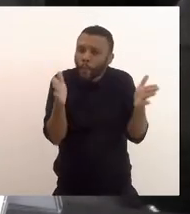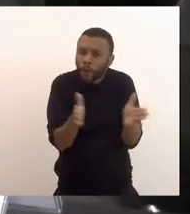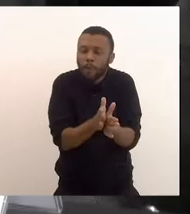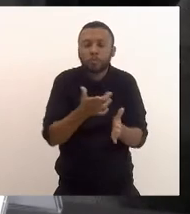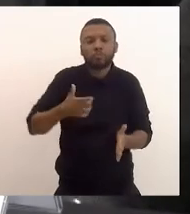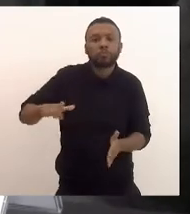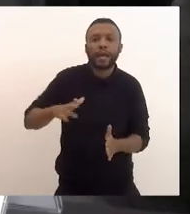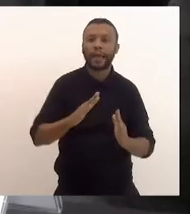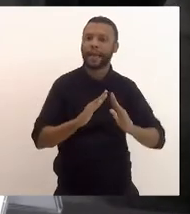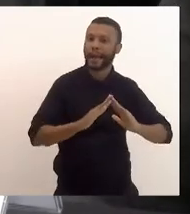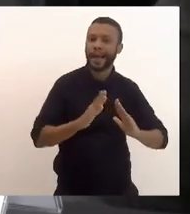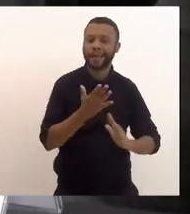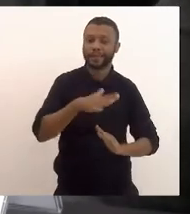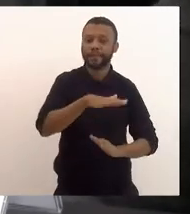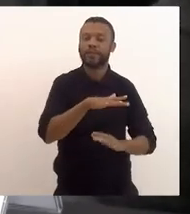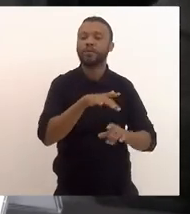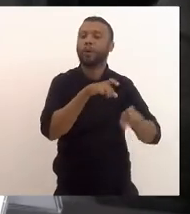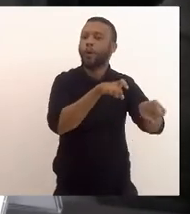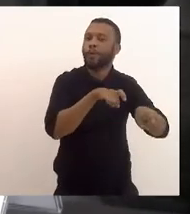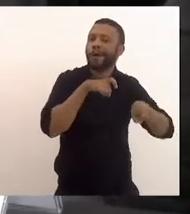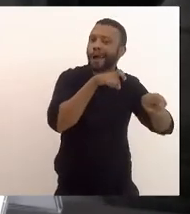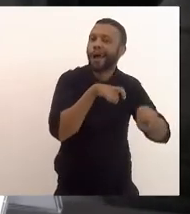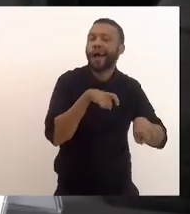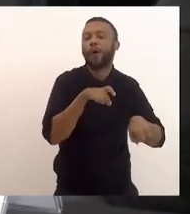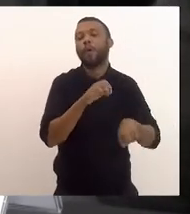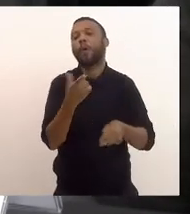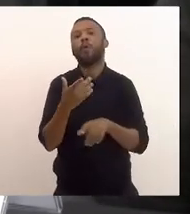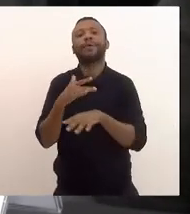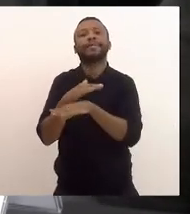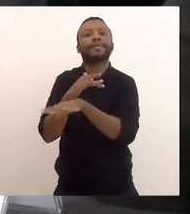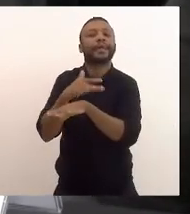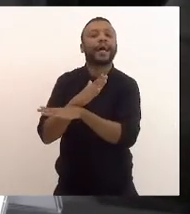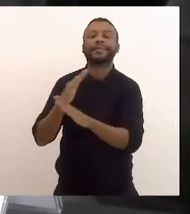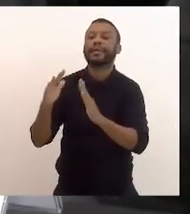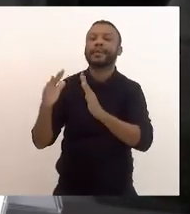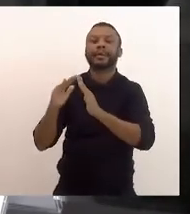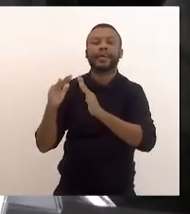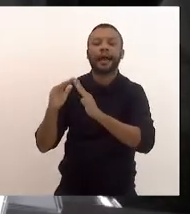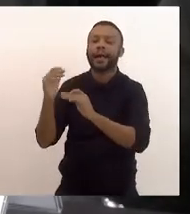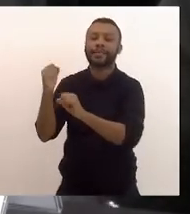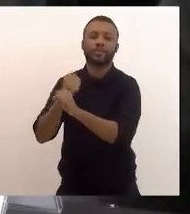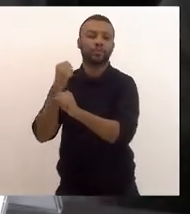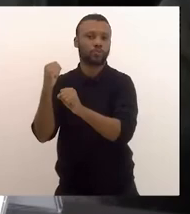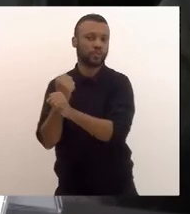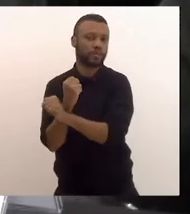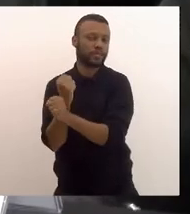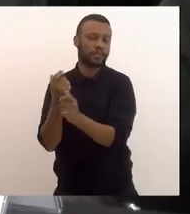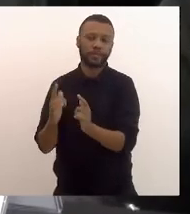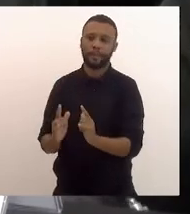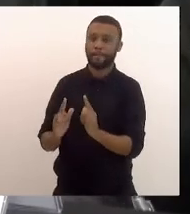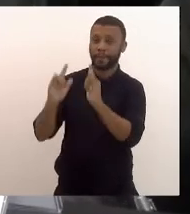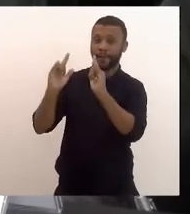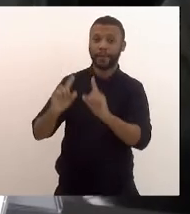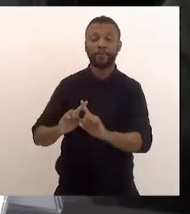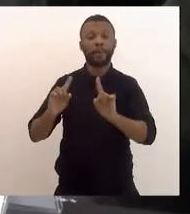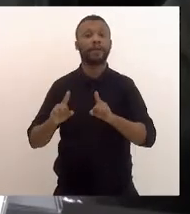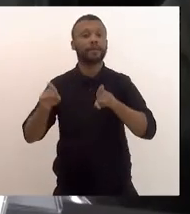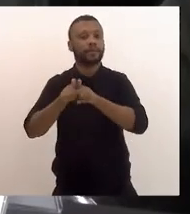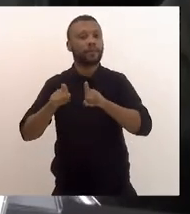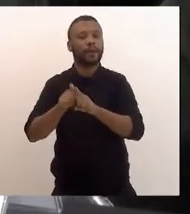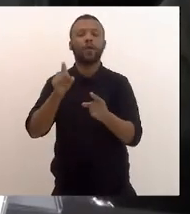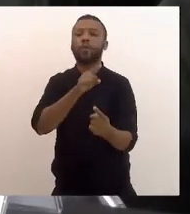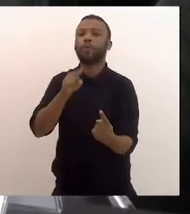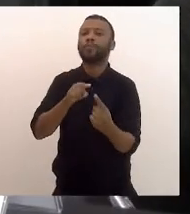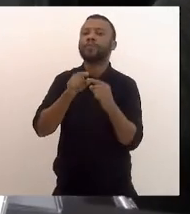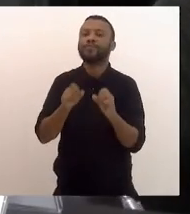a partir dos lotes ou seja na cidade em casas né e prédios mas também e na